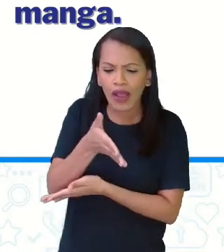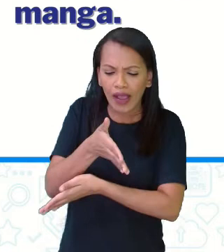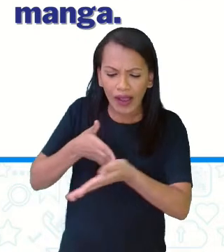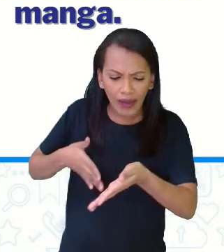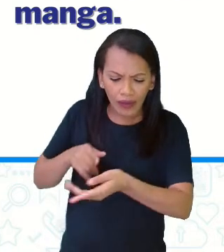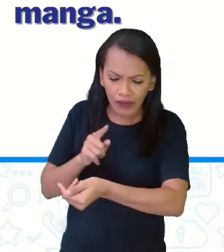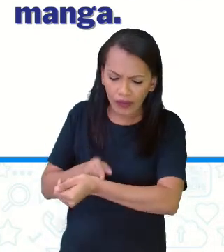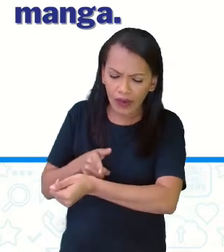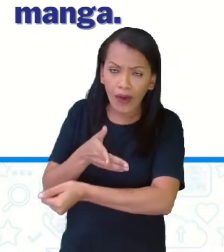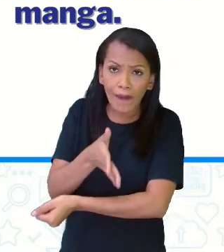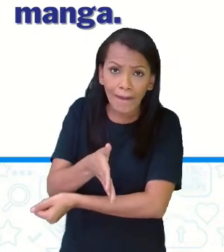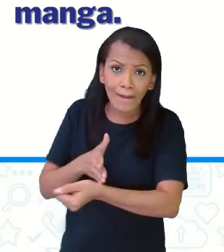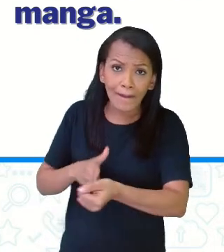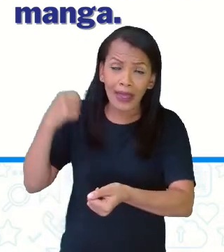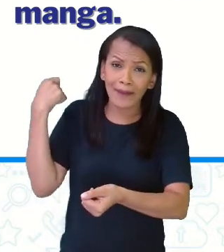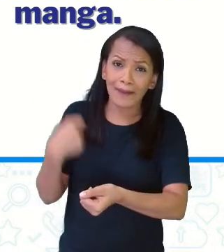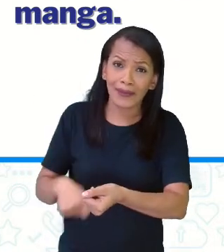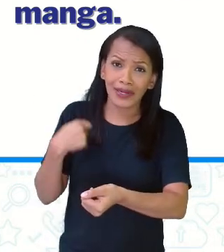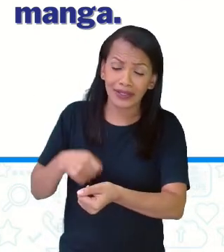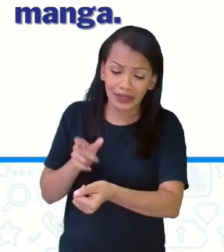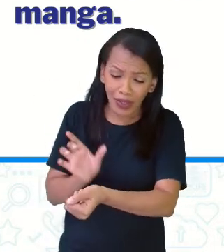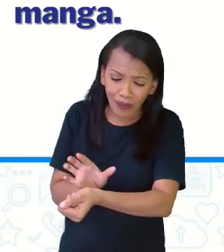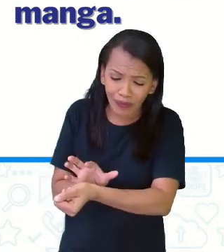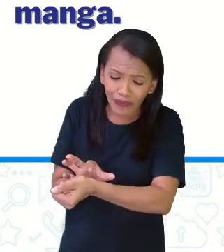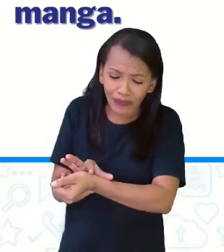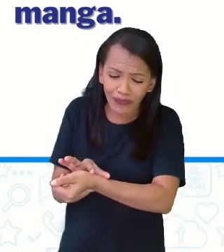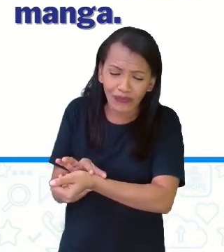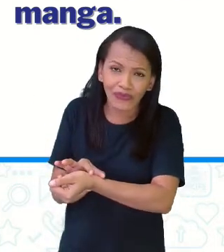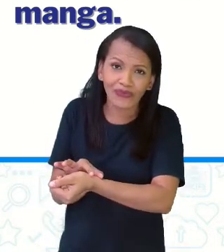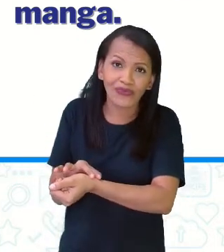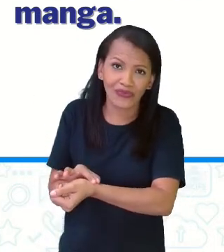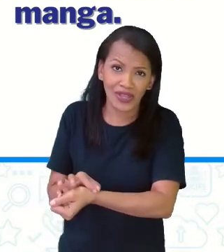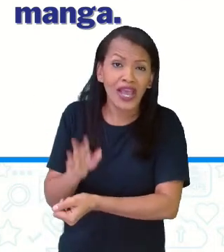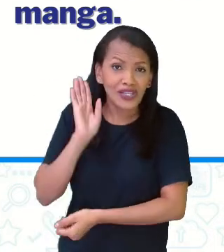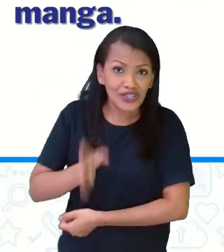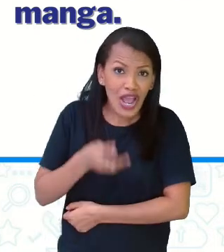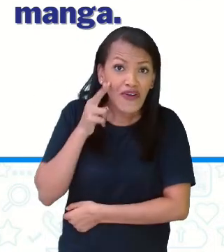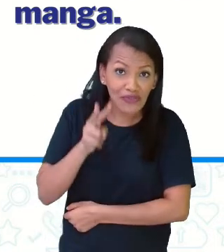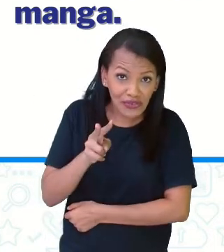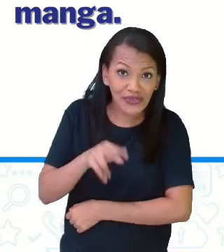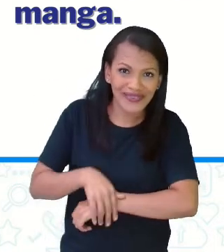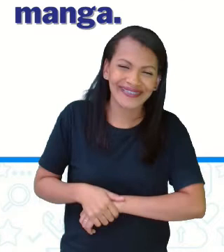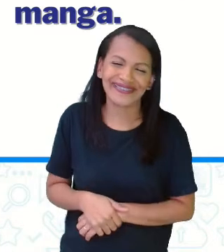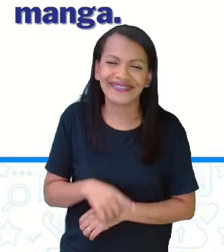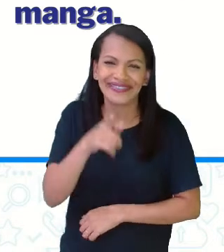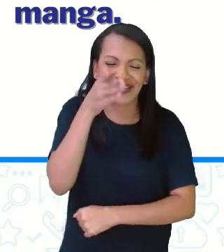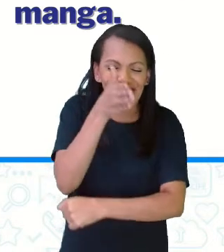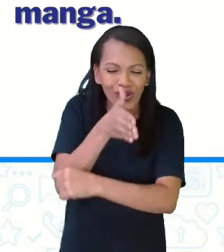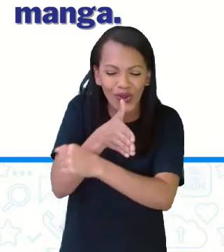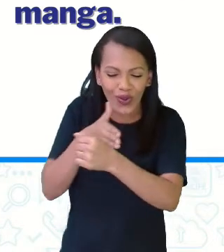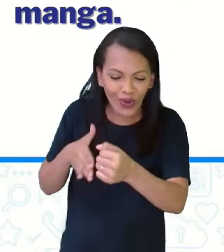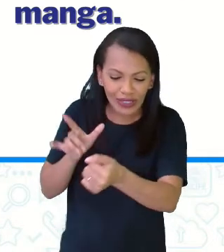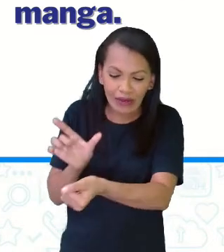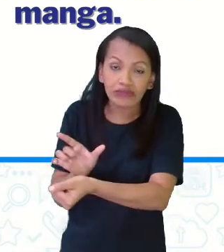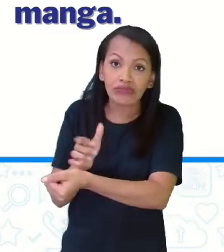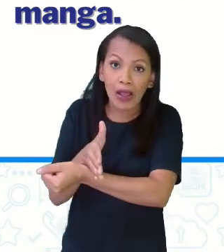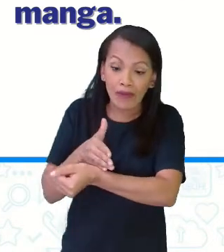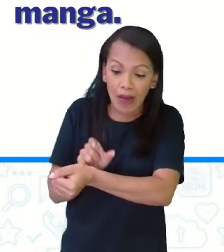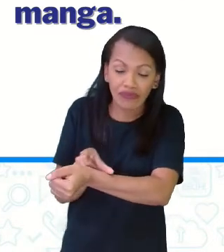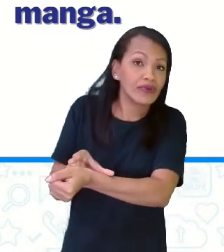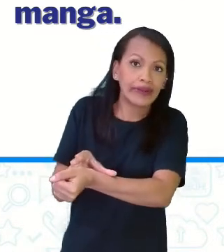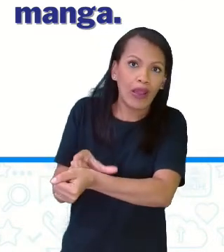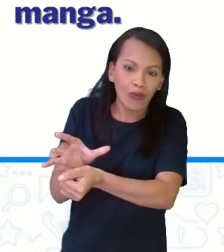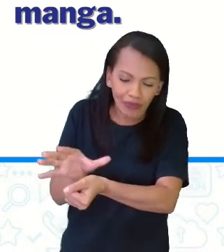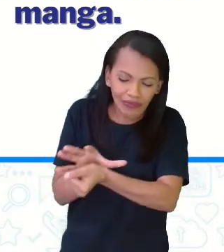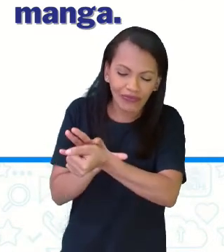pele, a gente precisa do colágeno para cicatrizar a nossa pele. Ele está ali presente. Então,